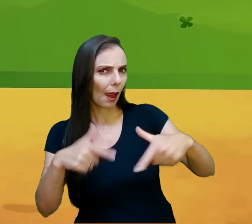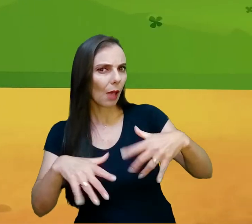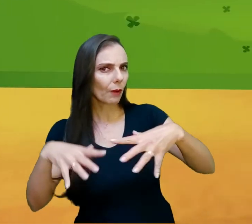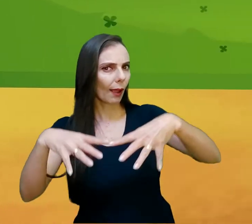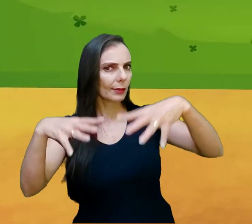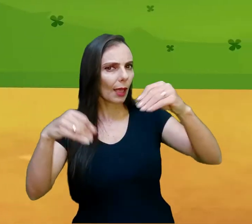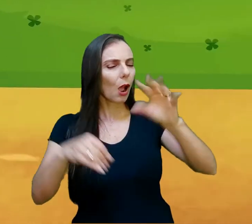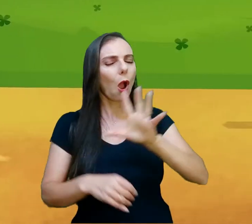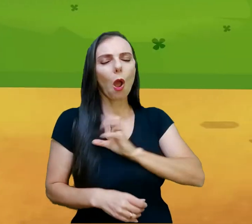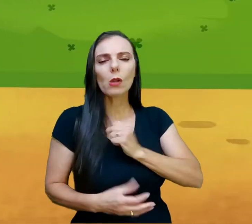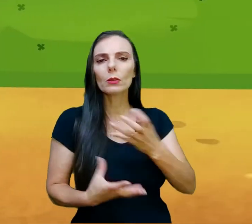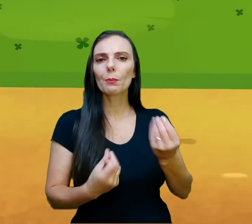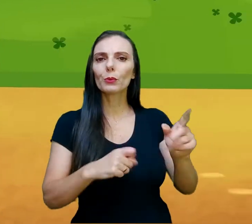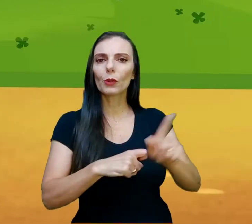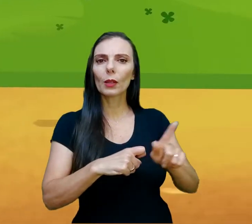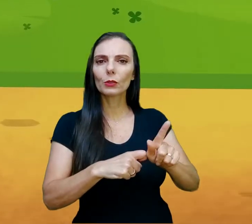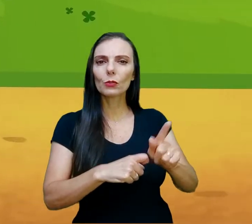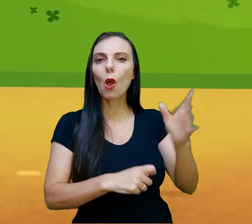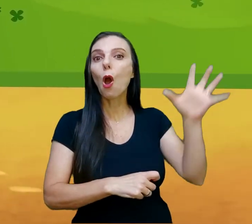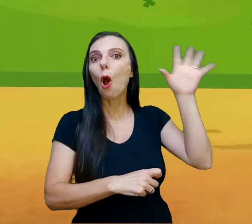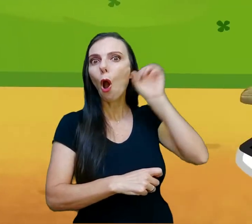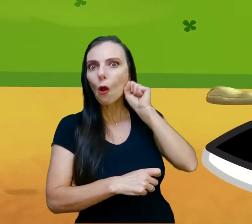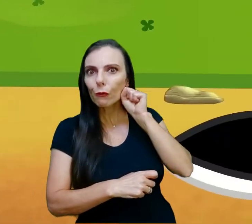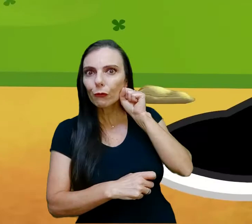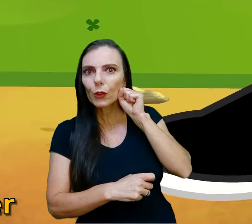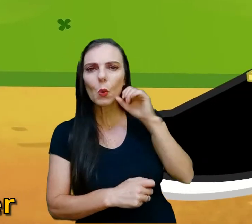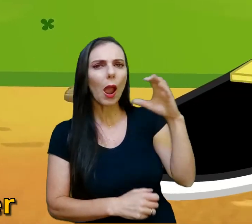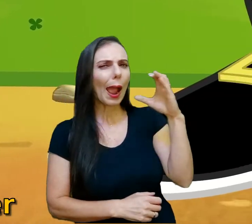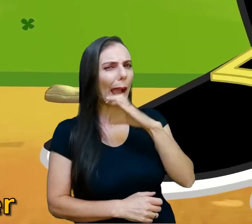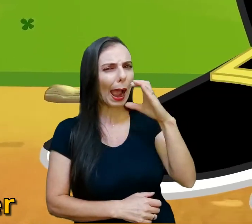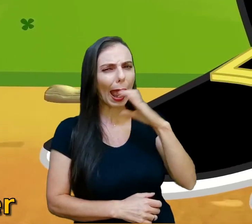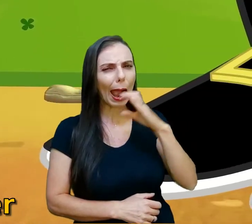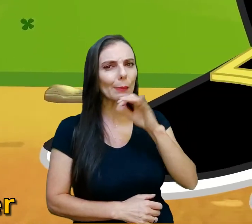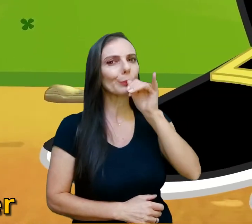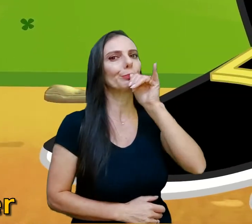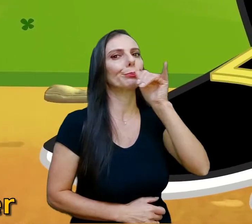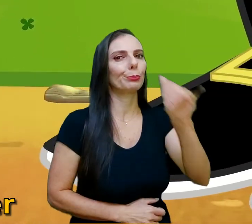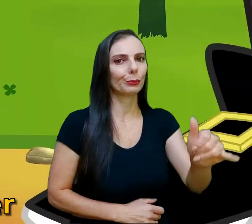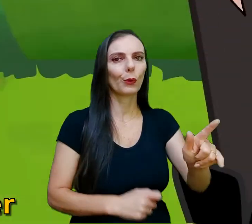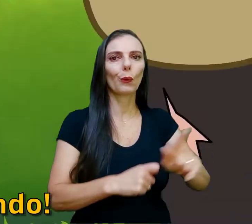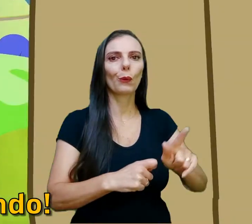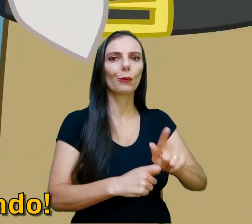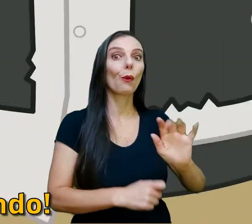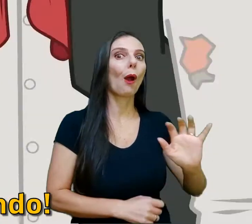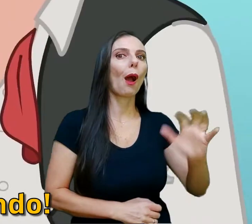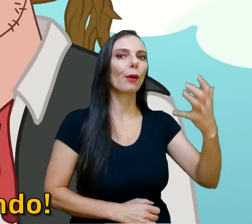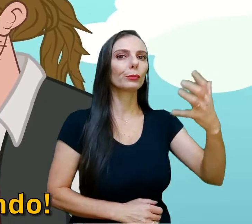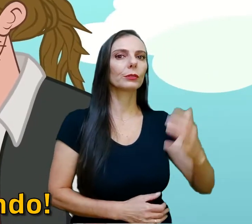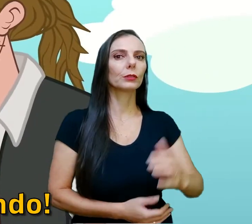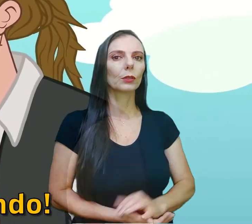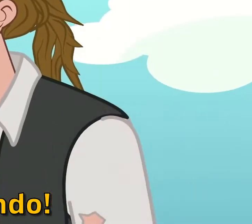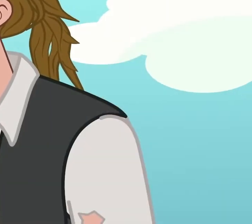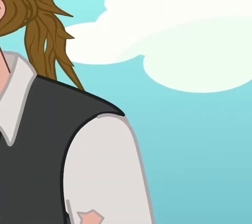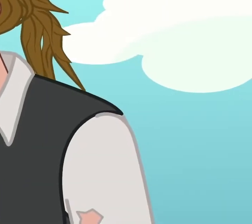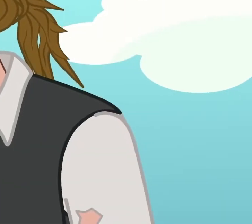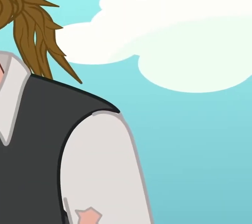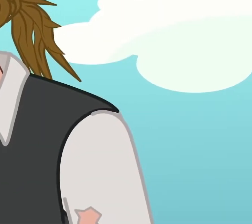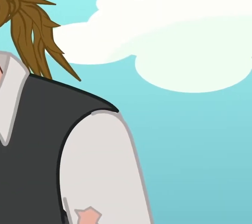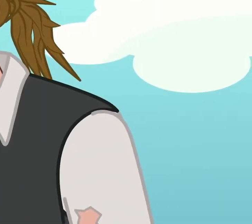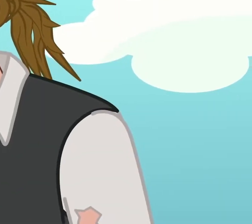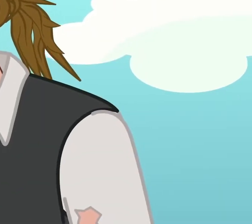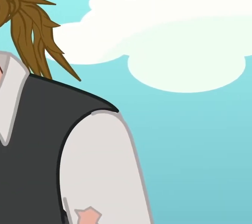castelo, que amava Gulliver, ouviu essa decisão do rei e correu para alertar Gulliver sobre o que estava acontecendo.